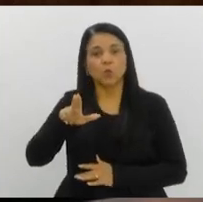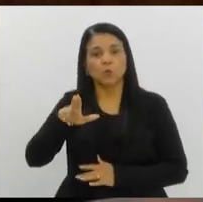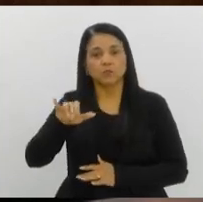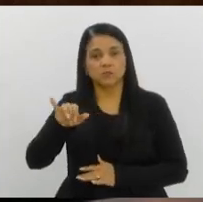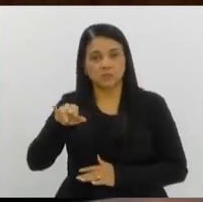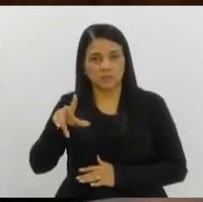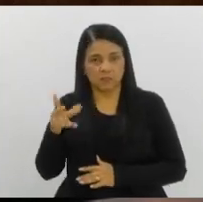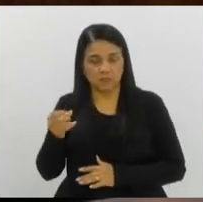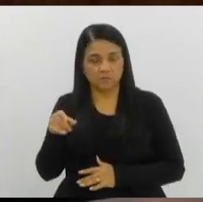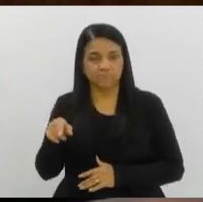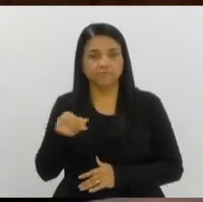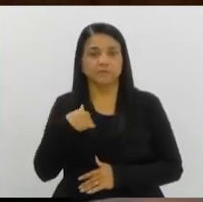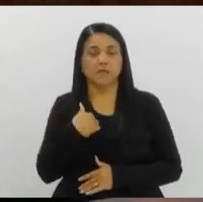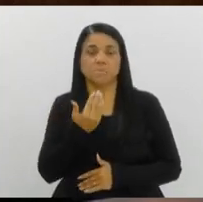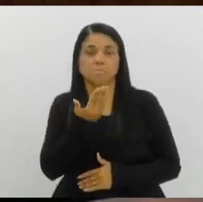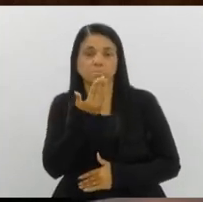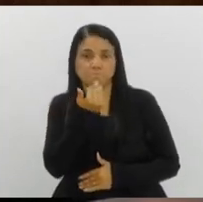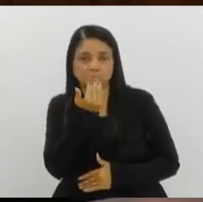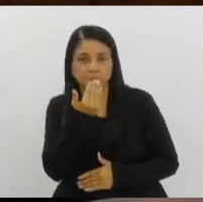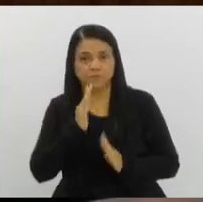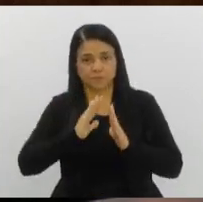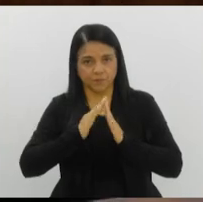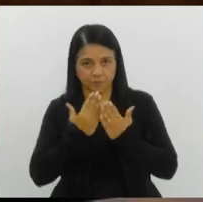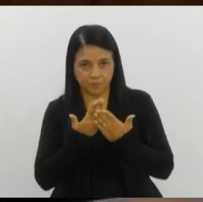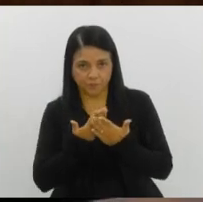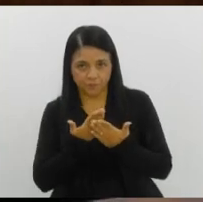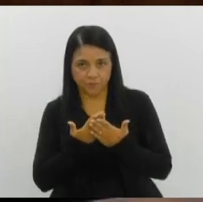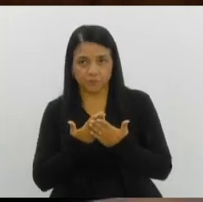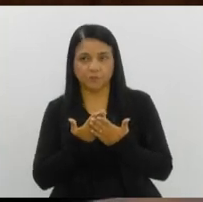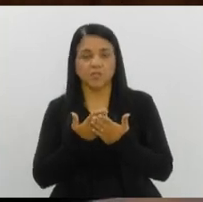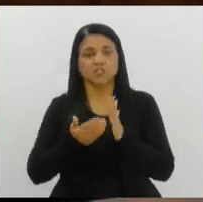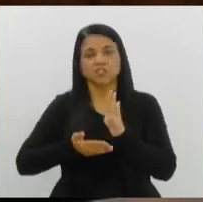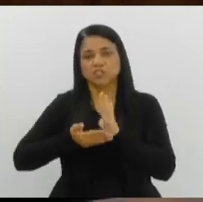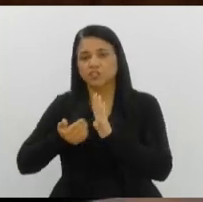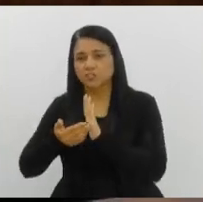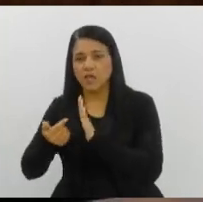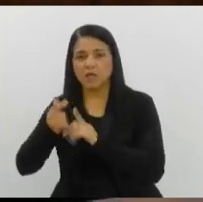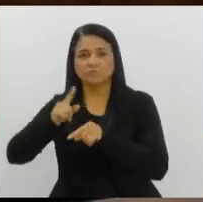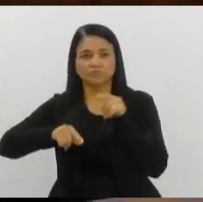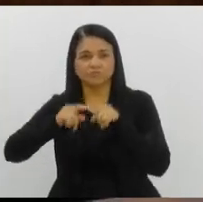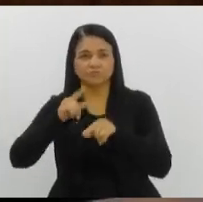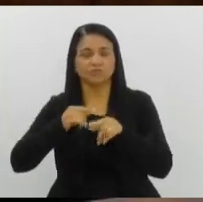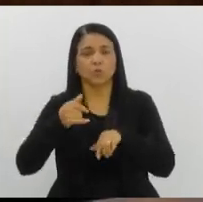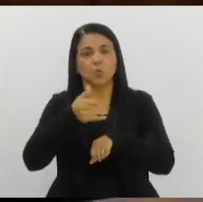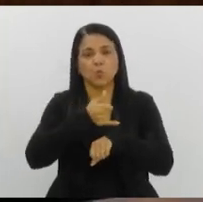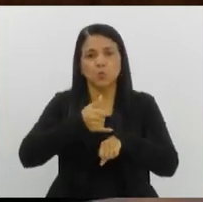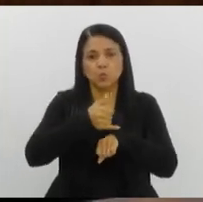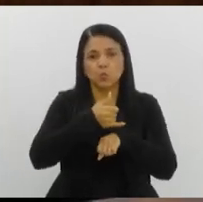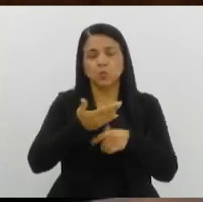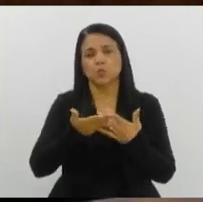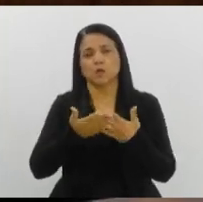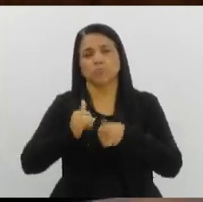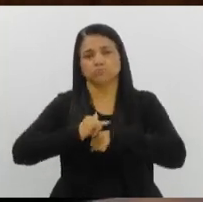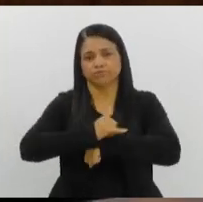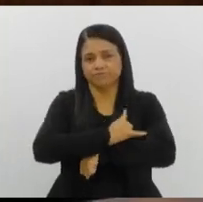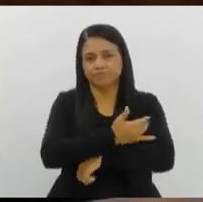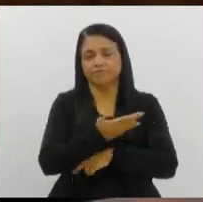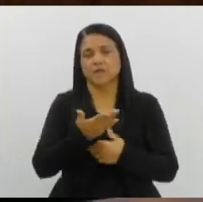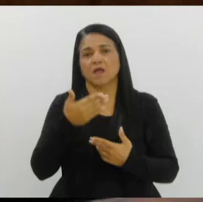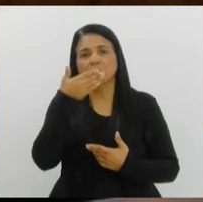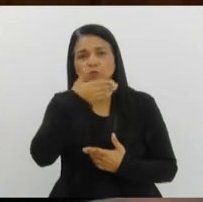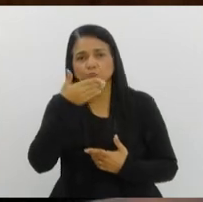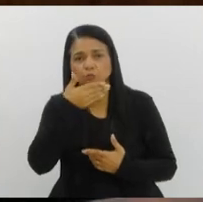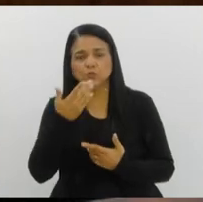questão da merenda escolar, tirar os produtos com gordura saturada, com muito sal, com muito